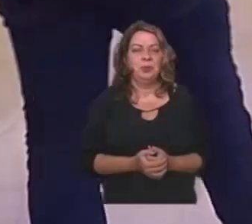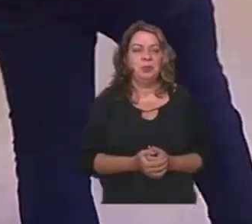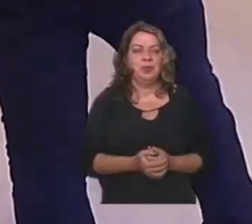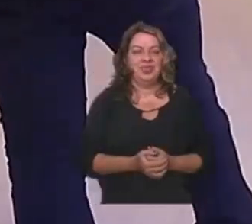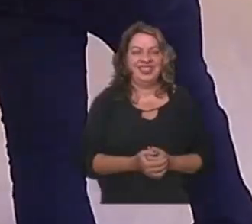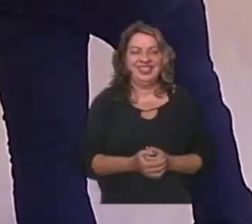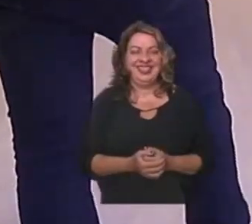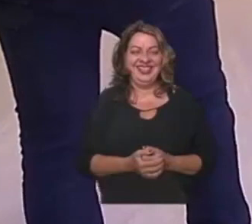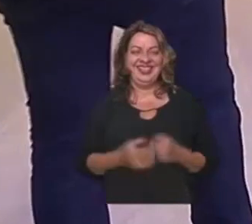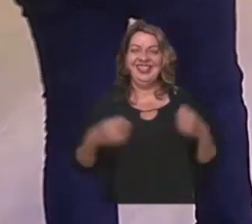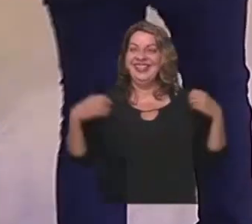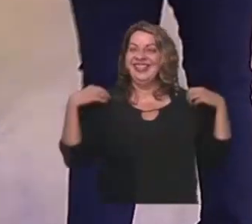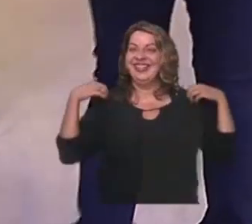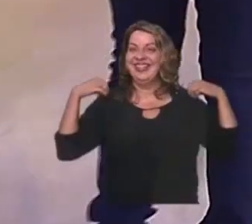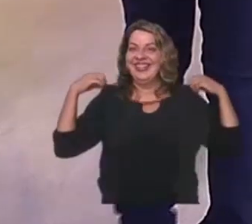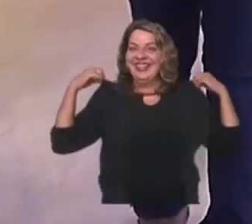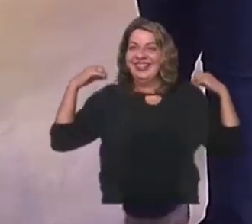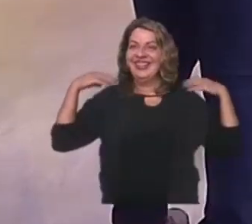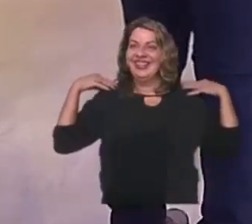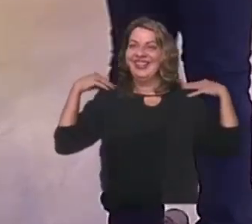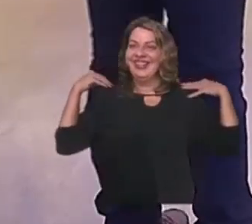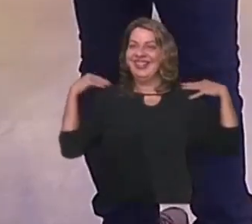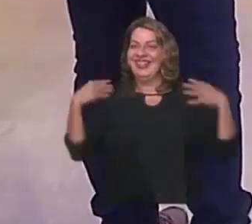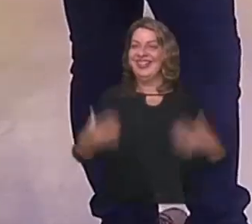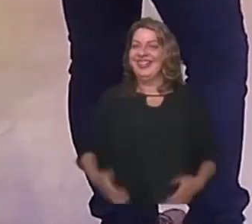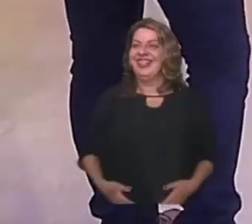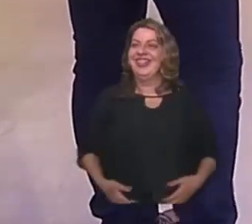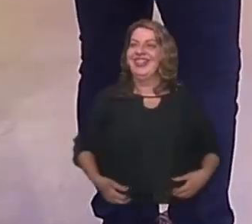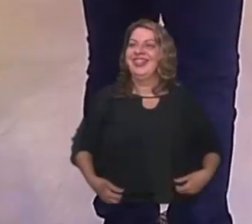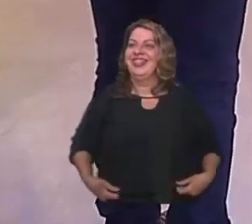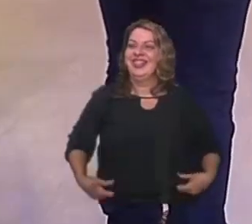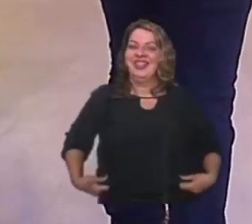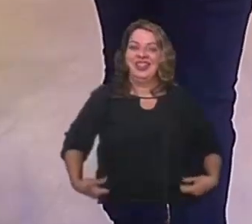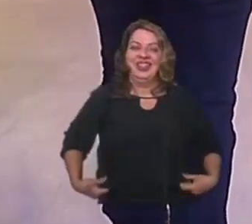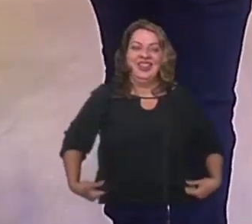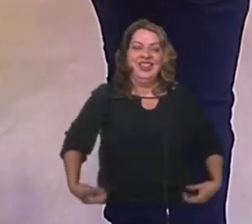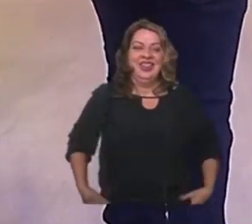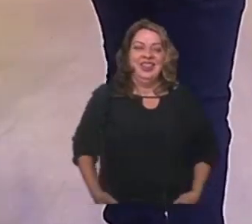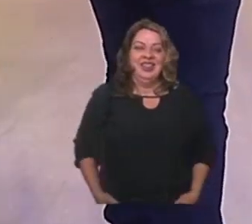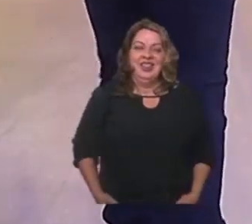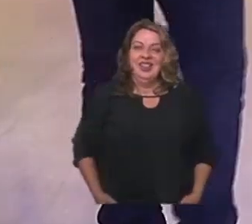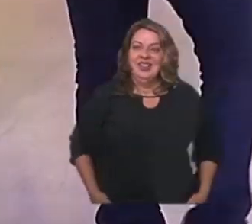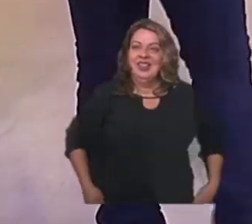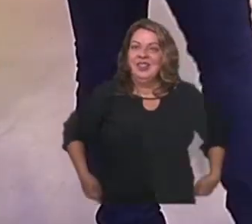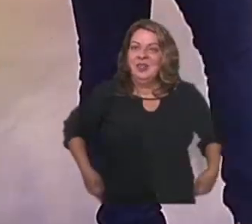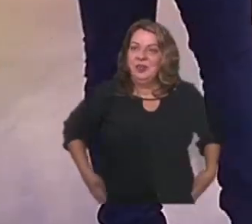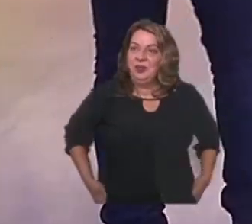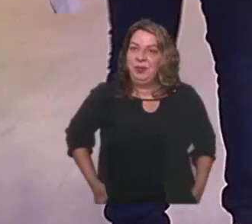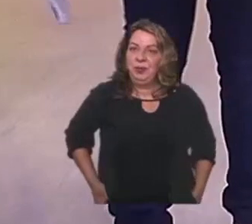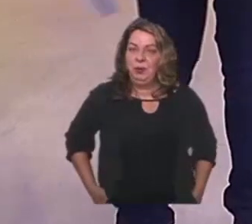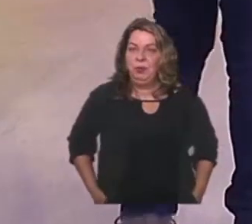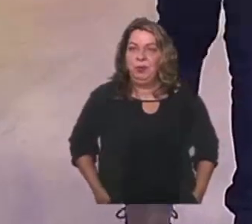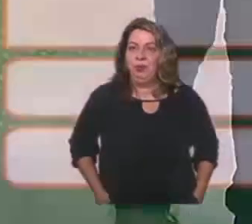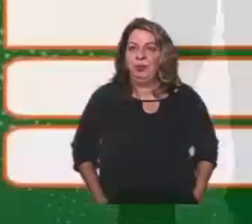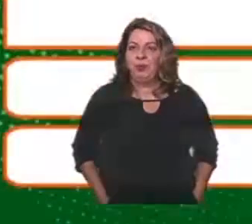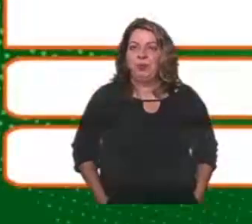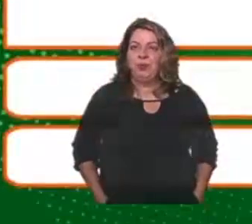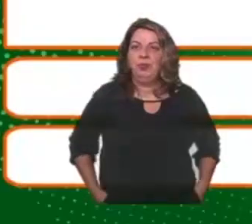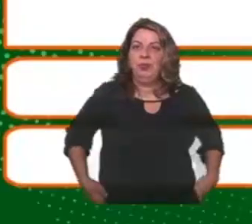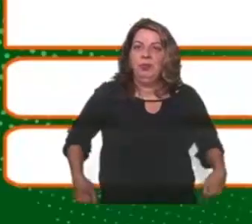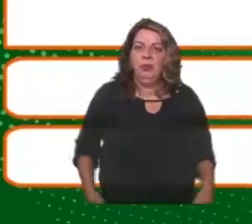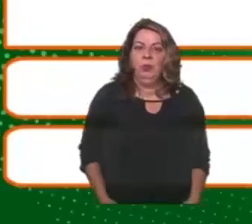no telão. Então vamos que vamos. Mais um contemplado aí. Chama aí, Jaque. Olha só, vamos lá. R$500.